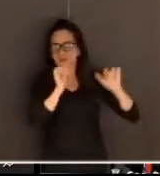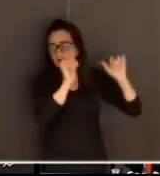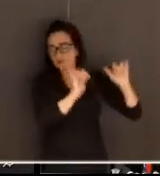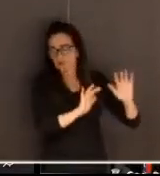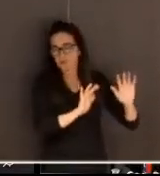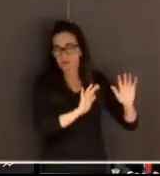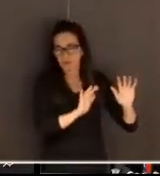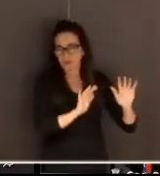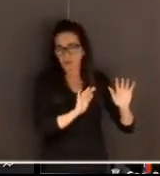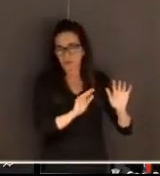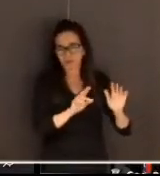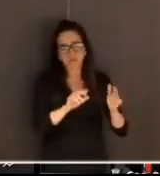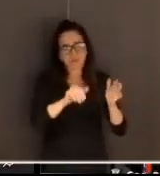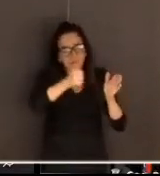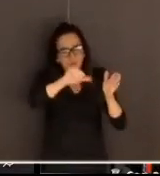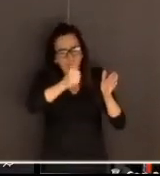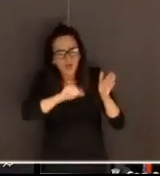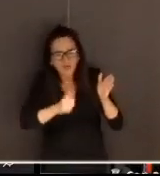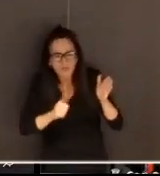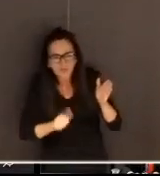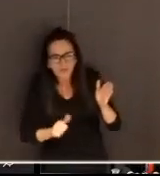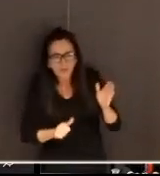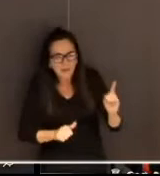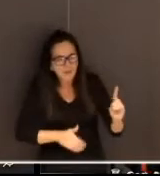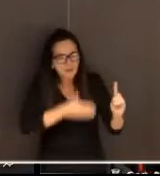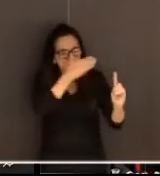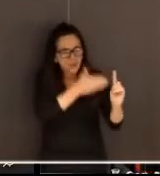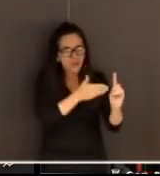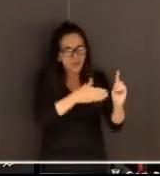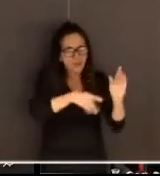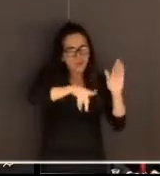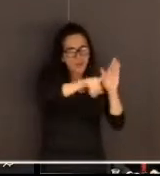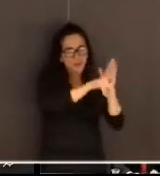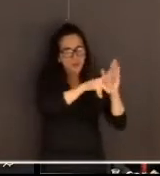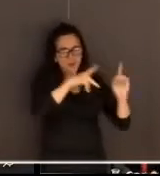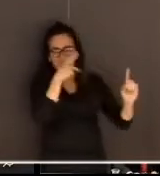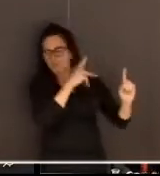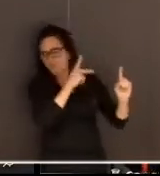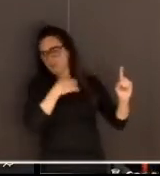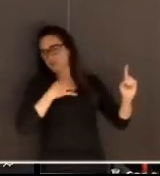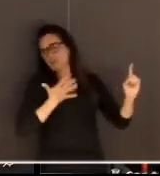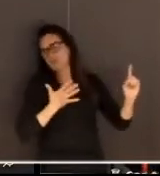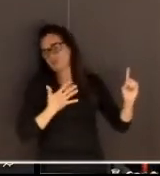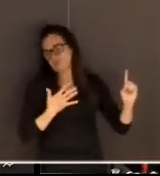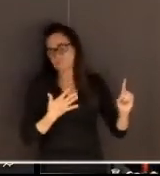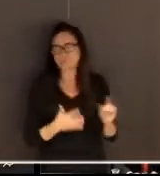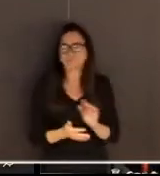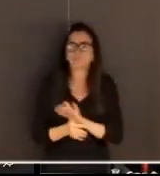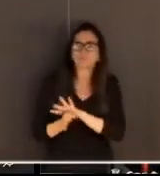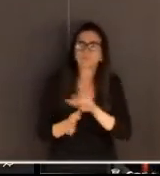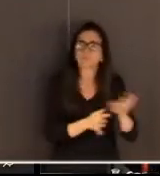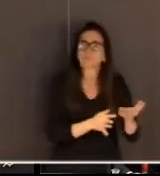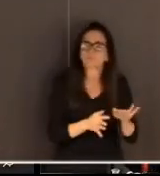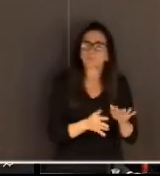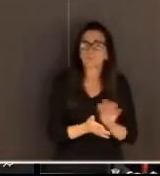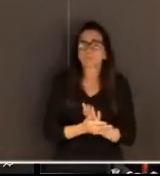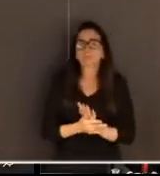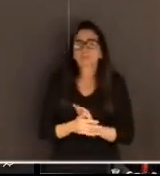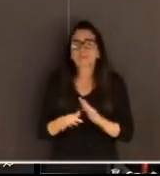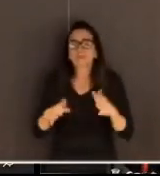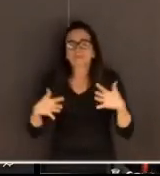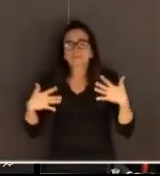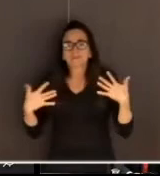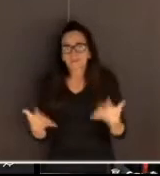utilizado no sistema anglo-americano. Então, se não houve surpresa por parte do advogado, não há que se